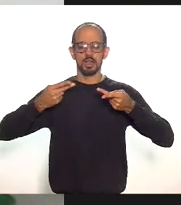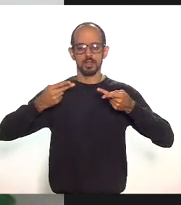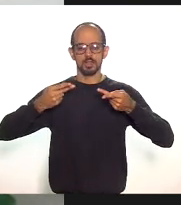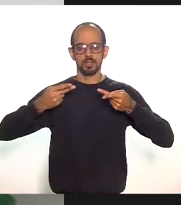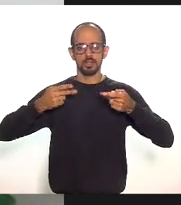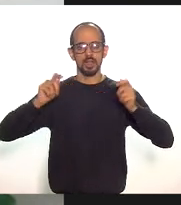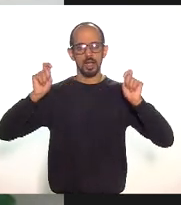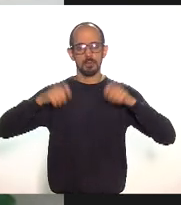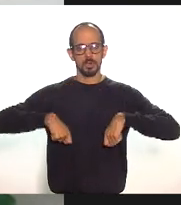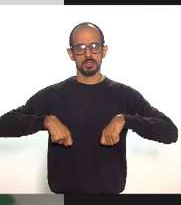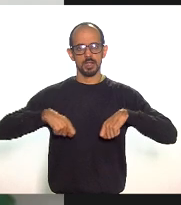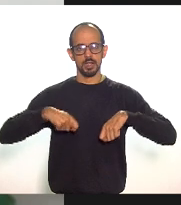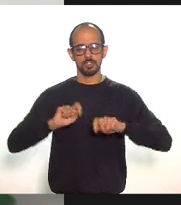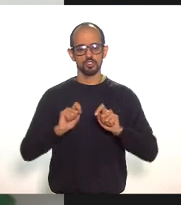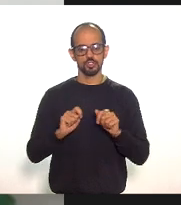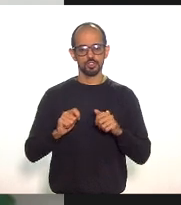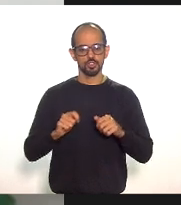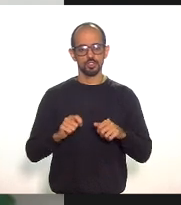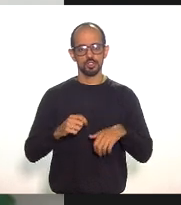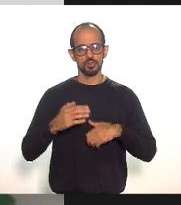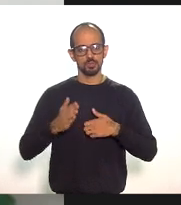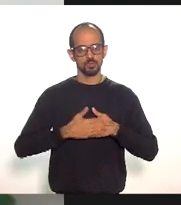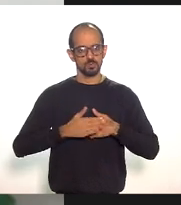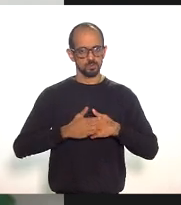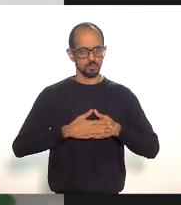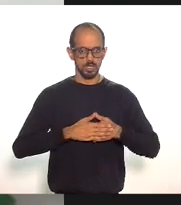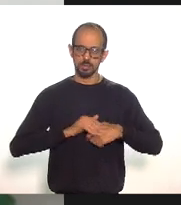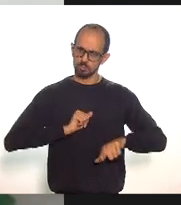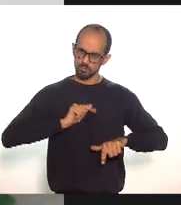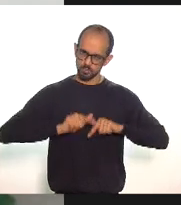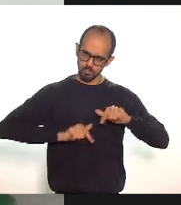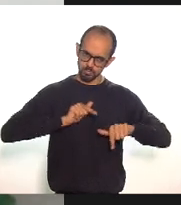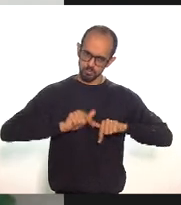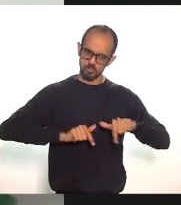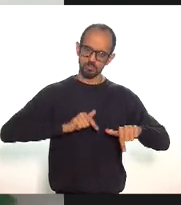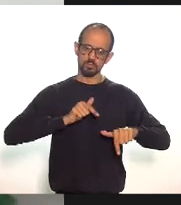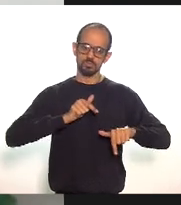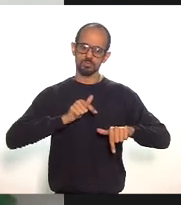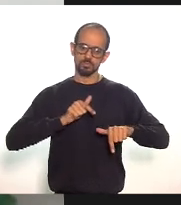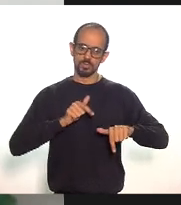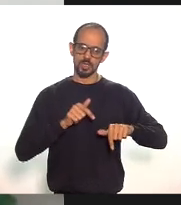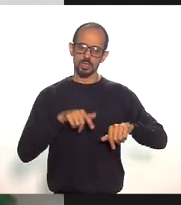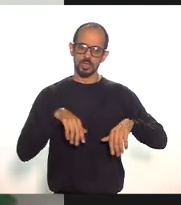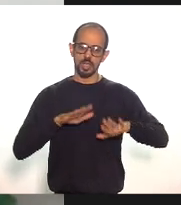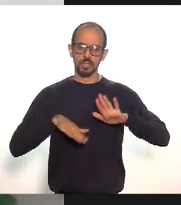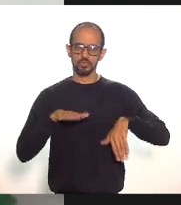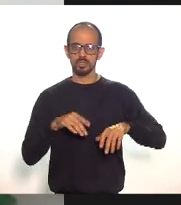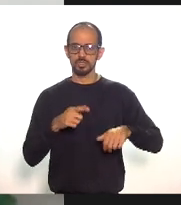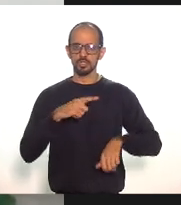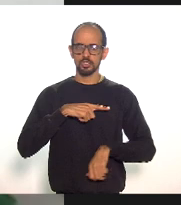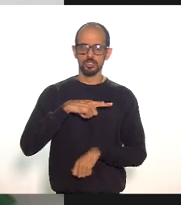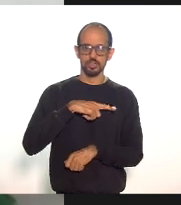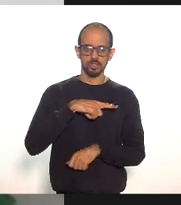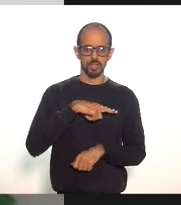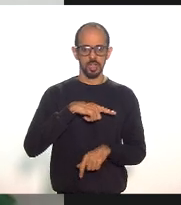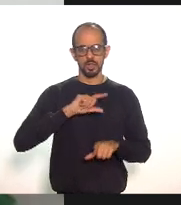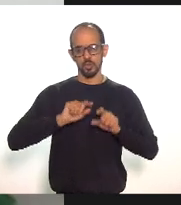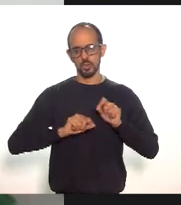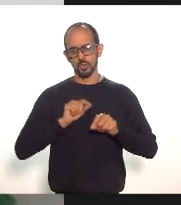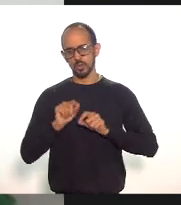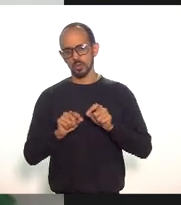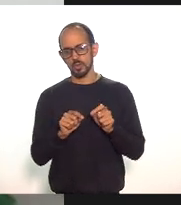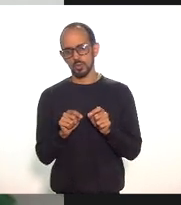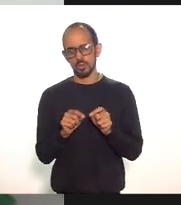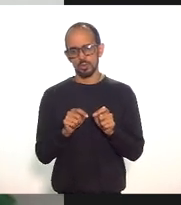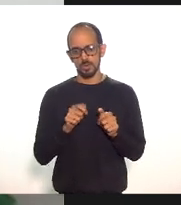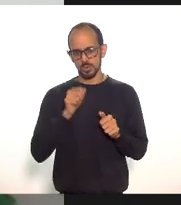possibilidade de fazer a sua função para que temas que muitas vezes as pessoas não querem que venham à luz no